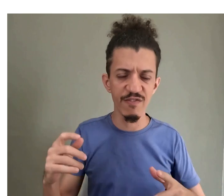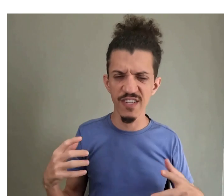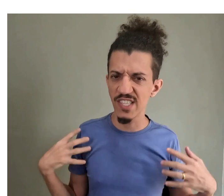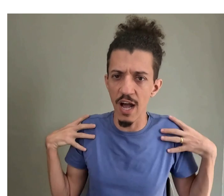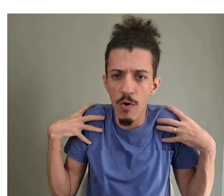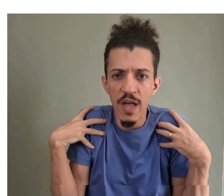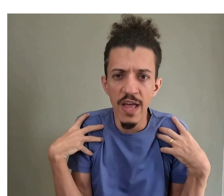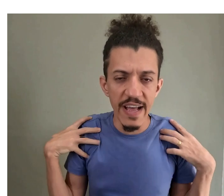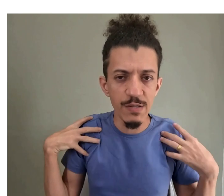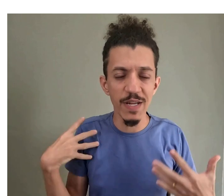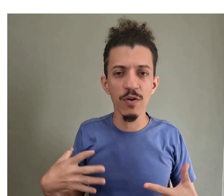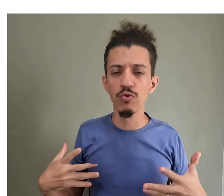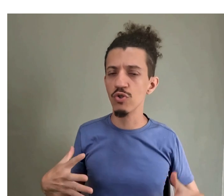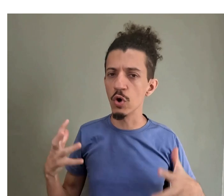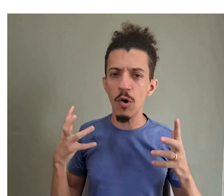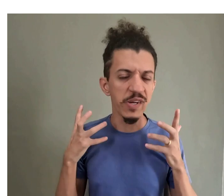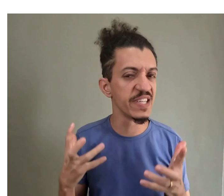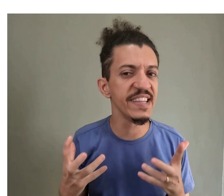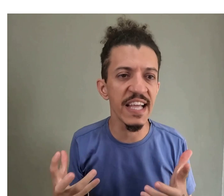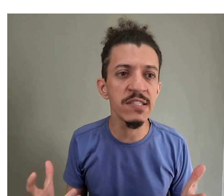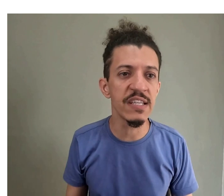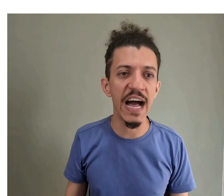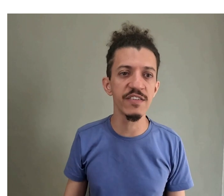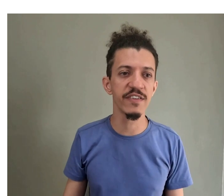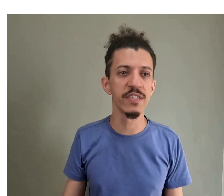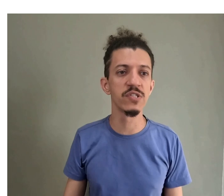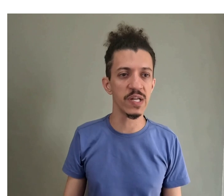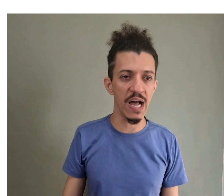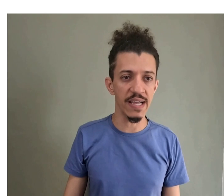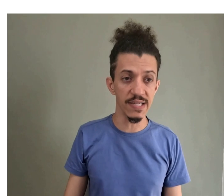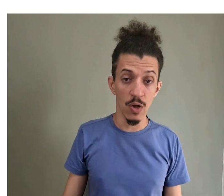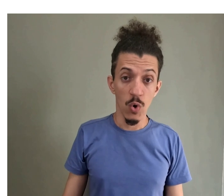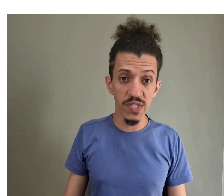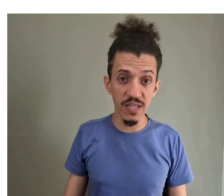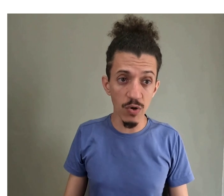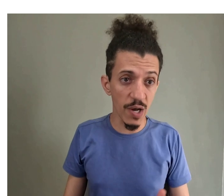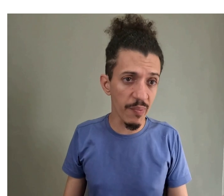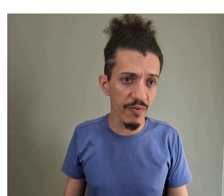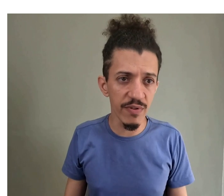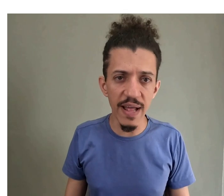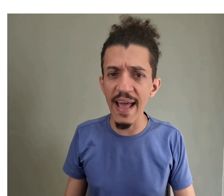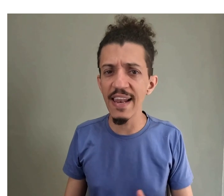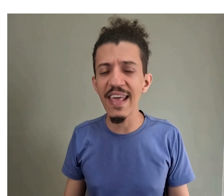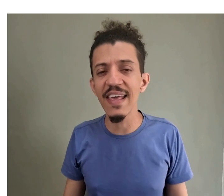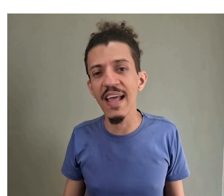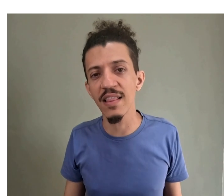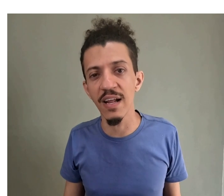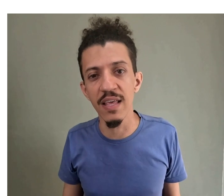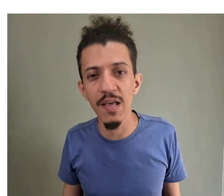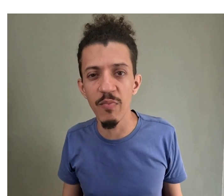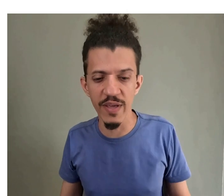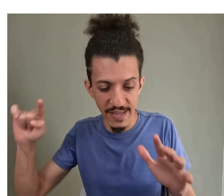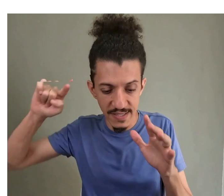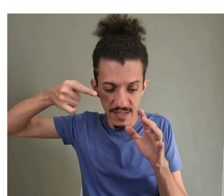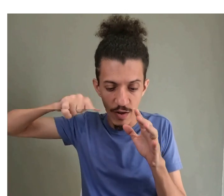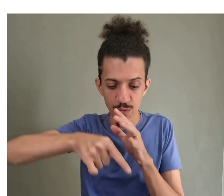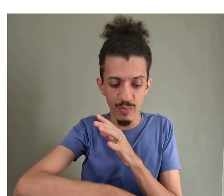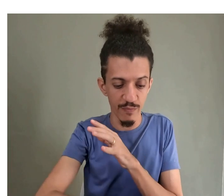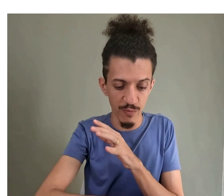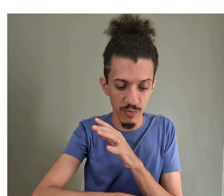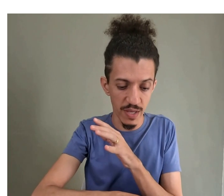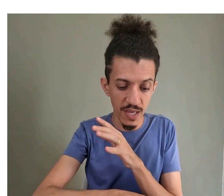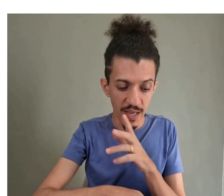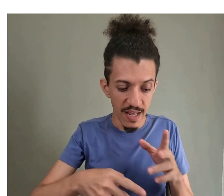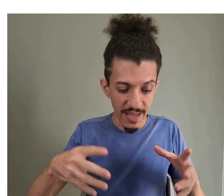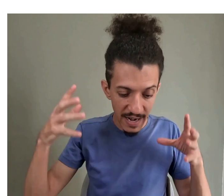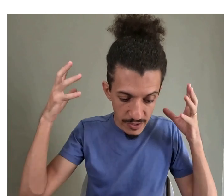expressão facial, na expressão dos ombros, na intensidade de fazer os sinais. O sinal de aprofundar, ele nem entra aqui, porque esse sinal de